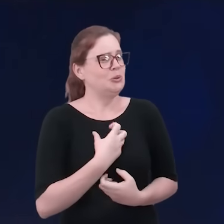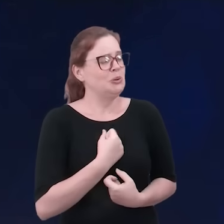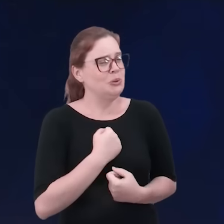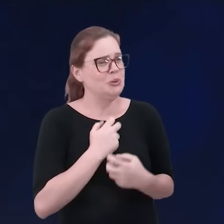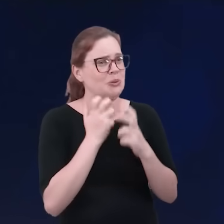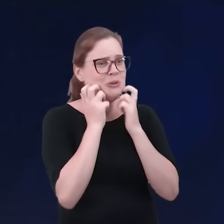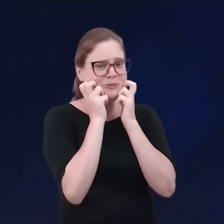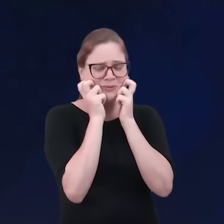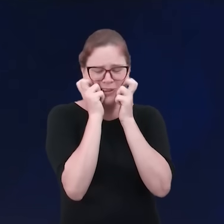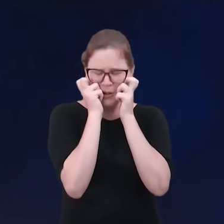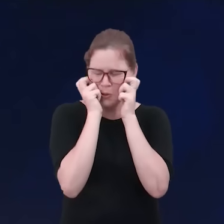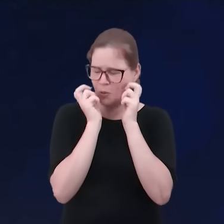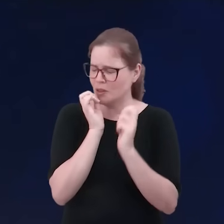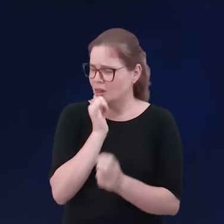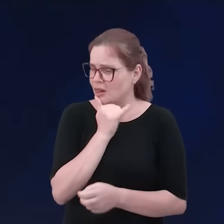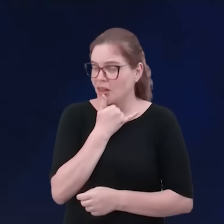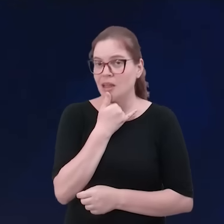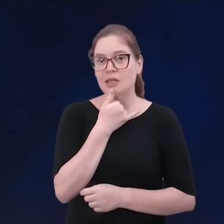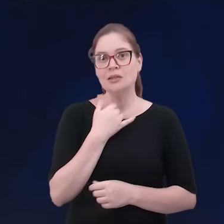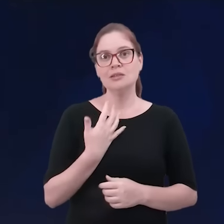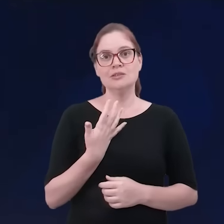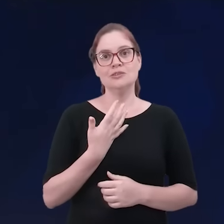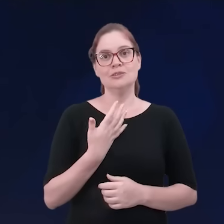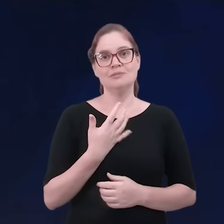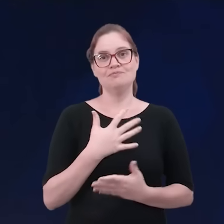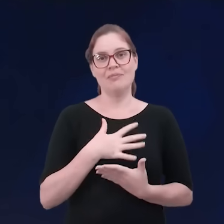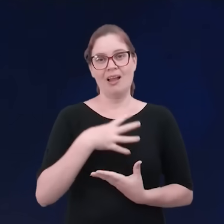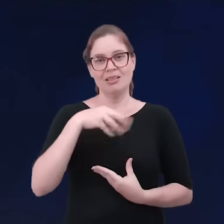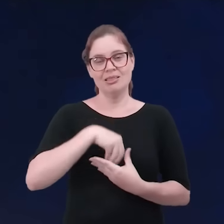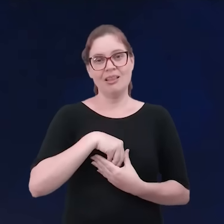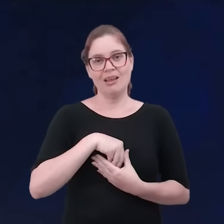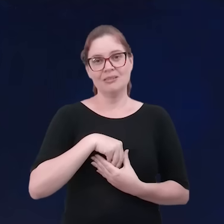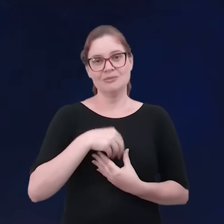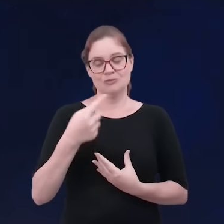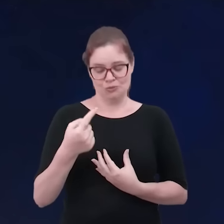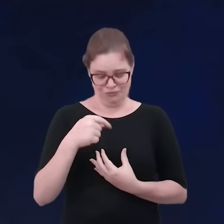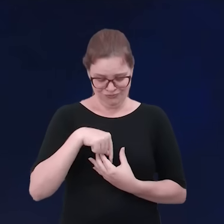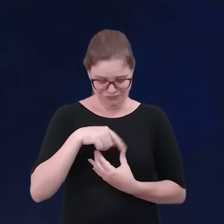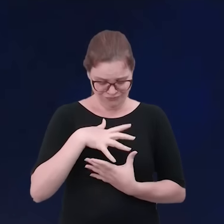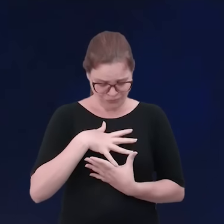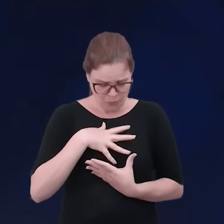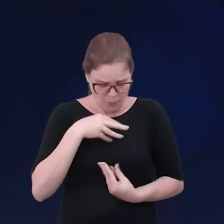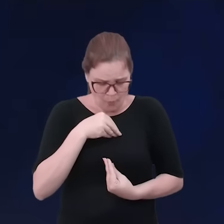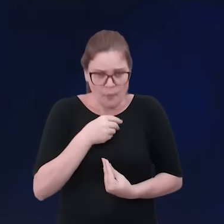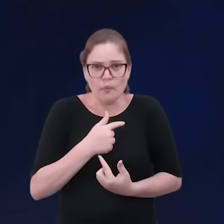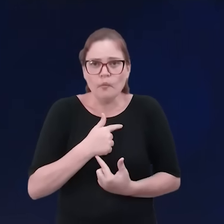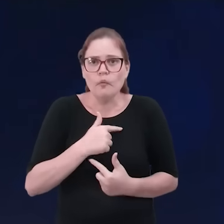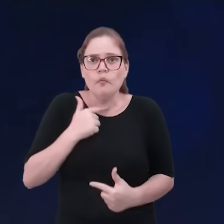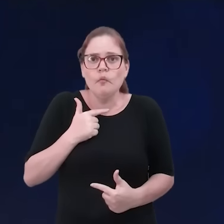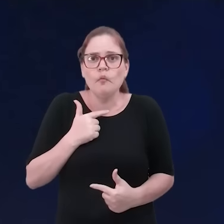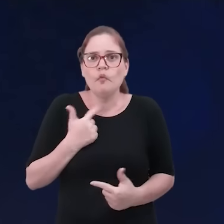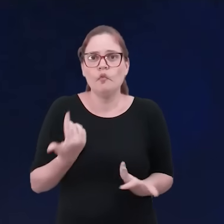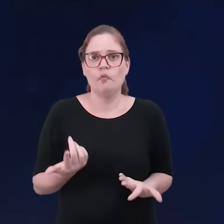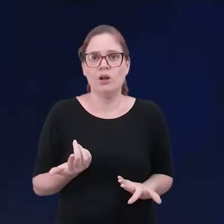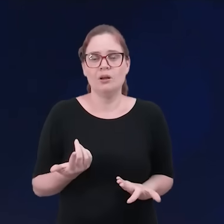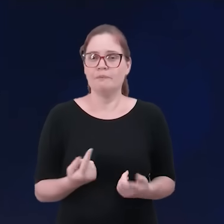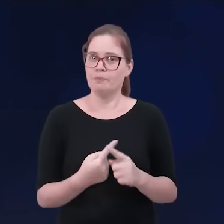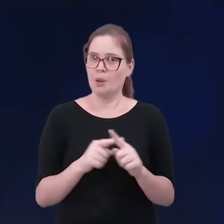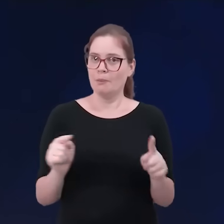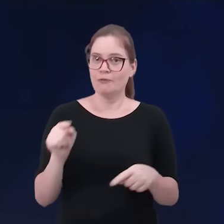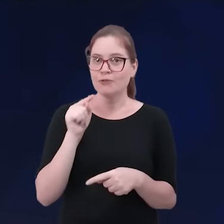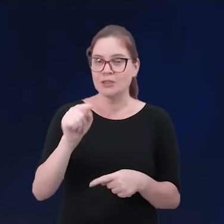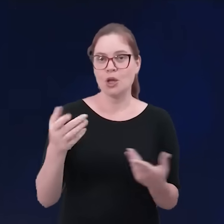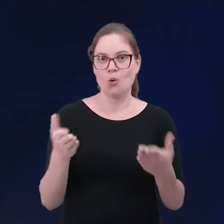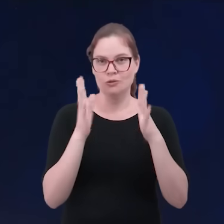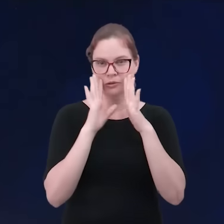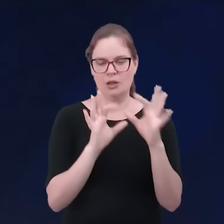amargura e deixa o homem seco dentro de si. Mas hoje, meu irmão, minha irmã, você que nos